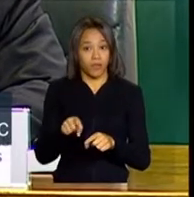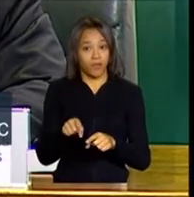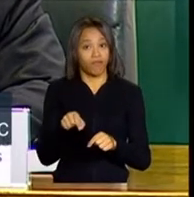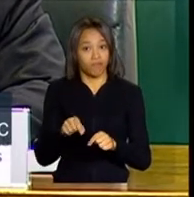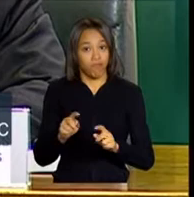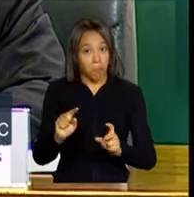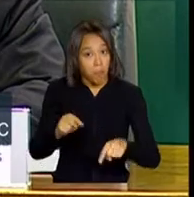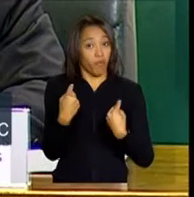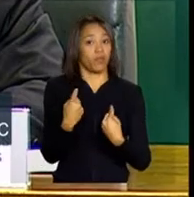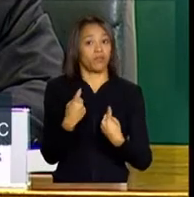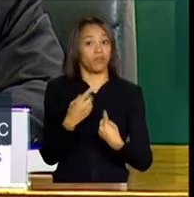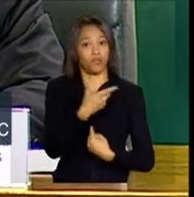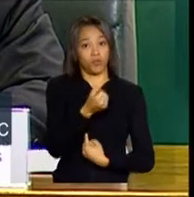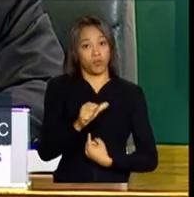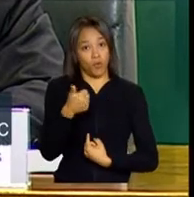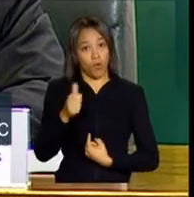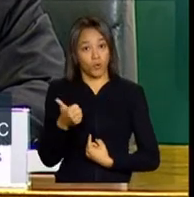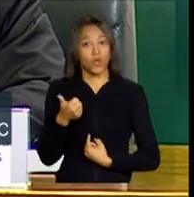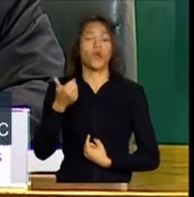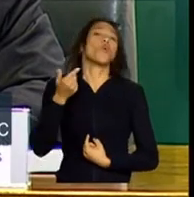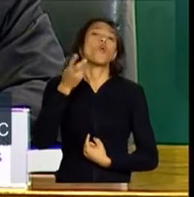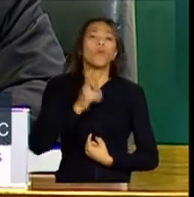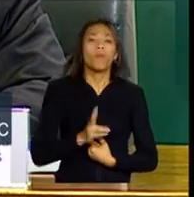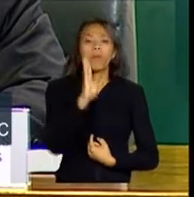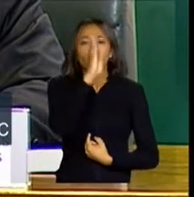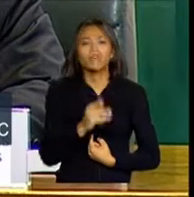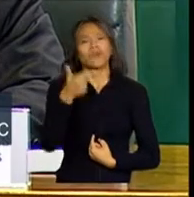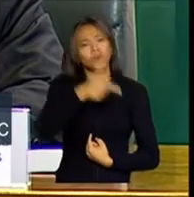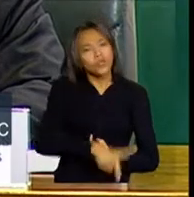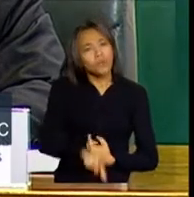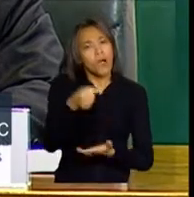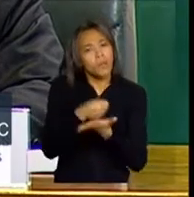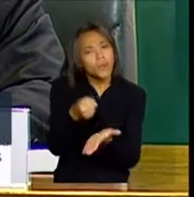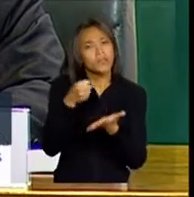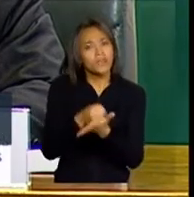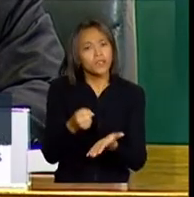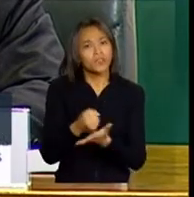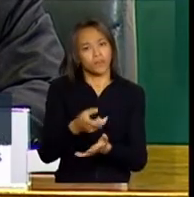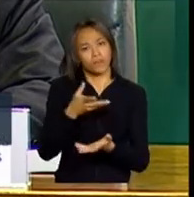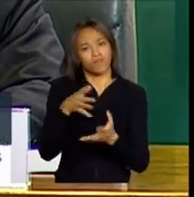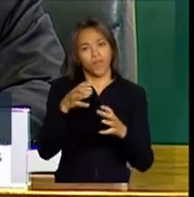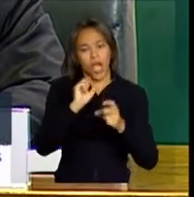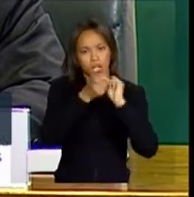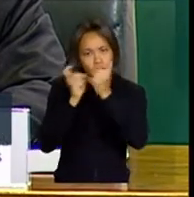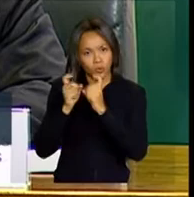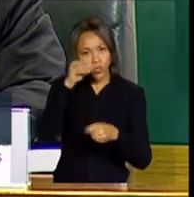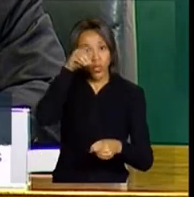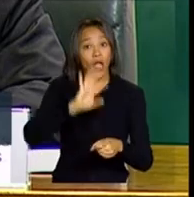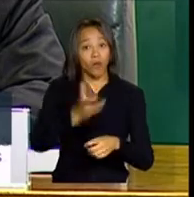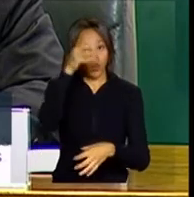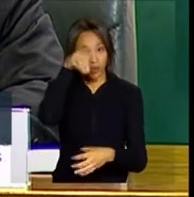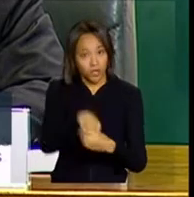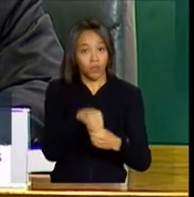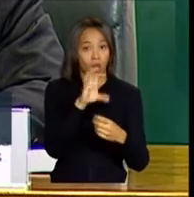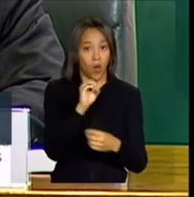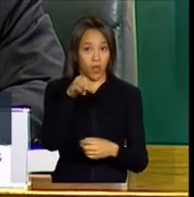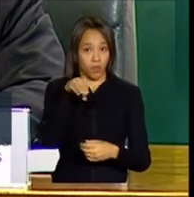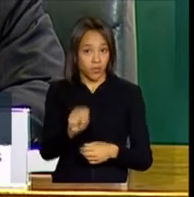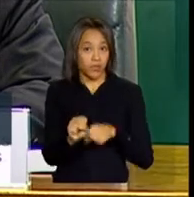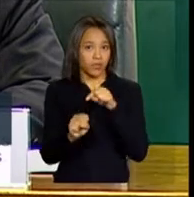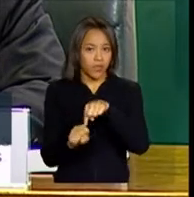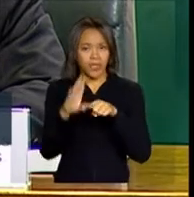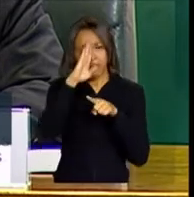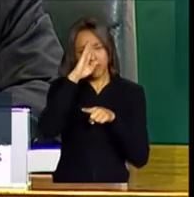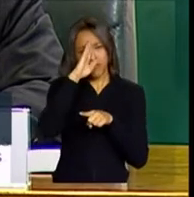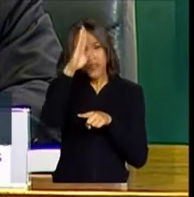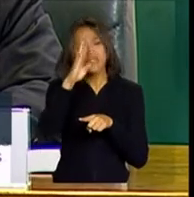o Brasil Continuará apoiando as discussões sobre o tema do âmbito da OMC tendo em vista tratar-se de questão fundamental